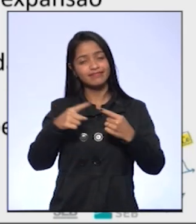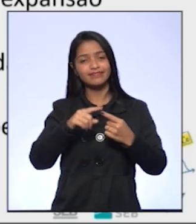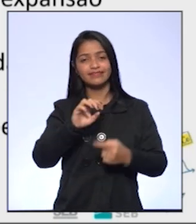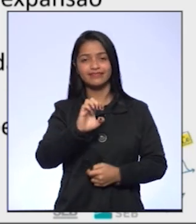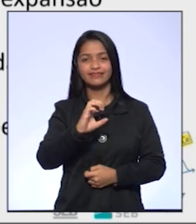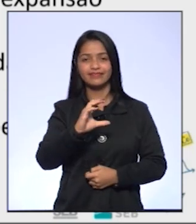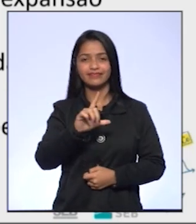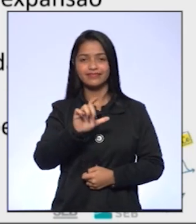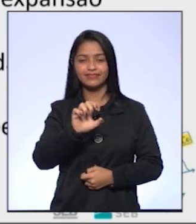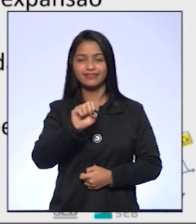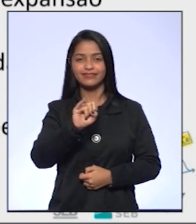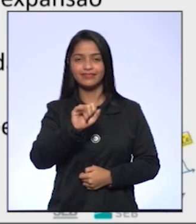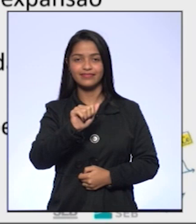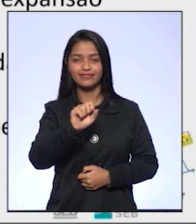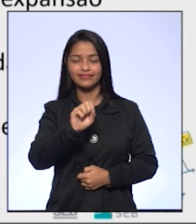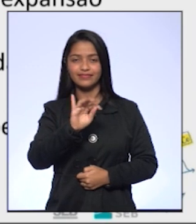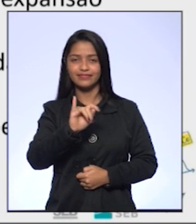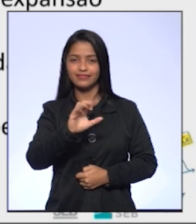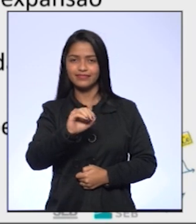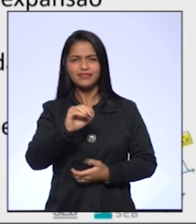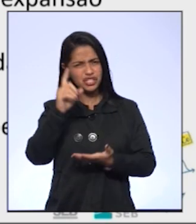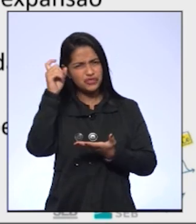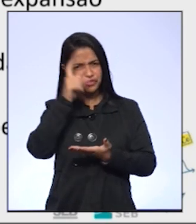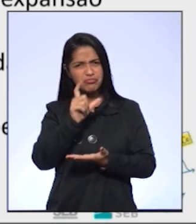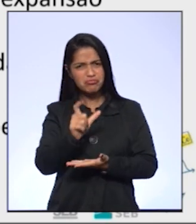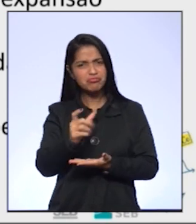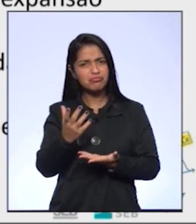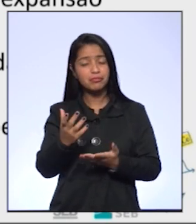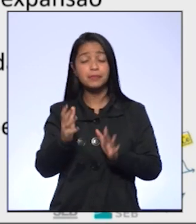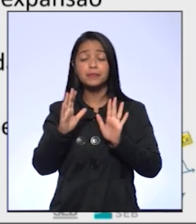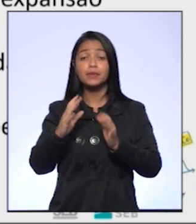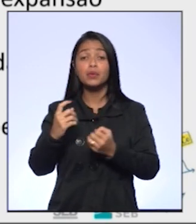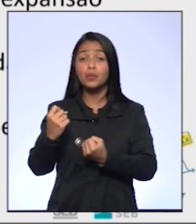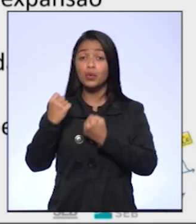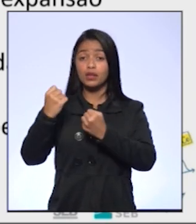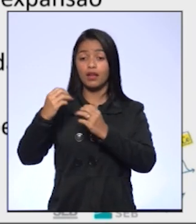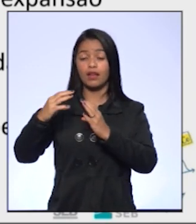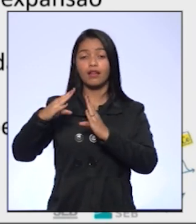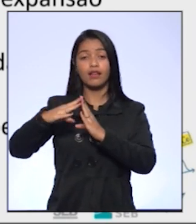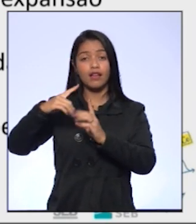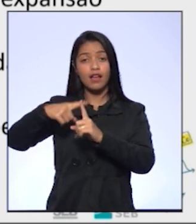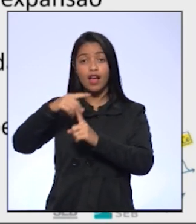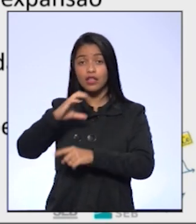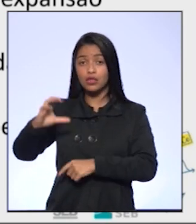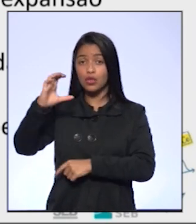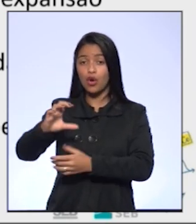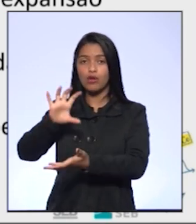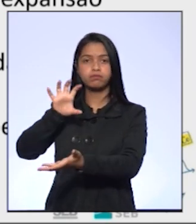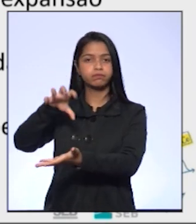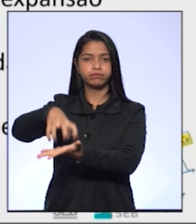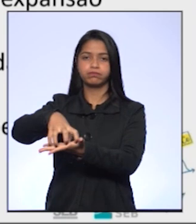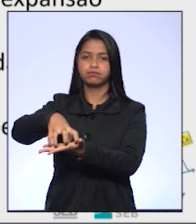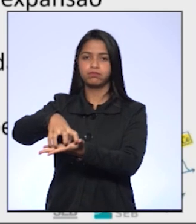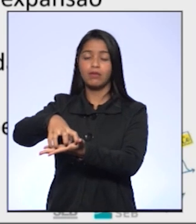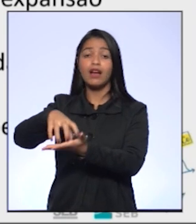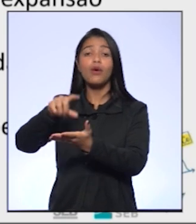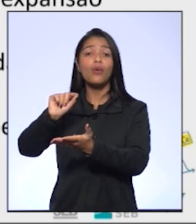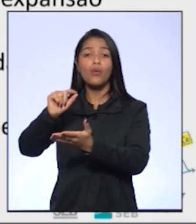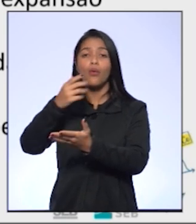né? Gente, o poder eclesiástico produzido pelo feudalismo, ele é centralizado. Ele é forte na figura do Papa, então a B está